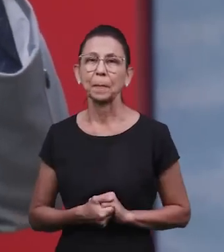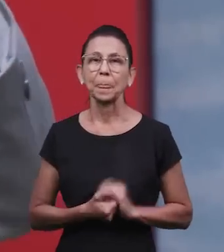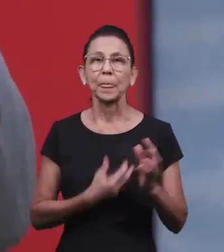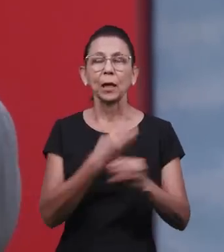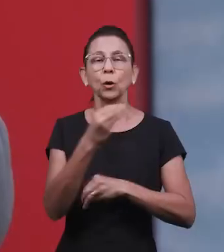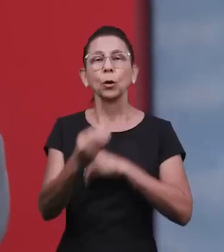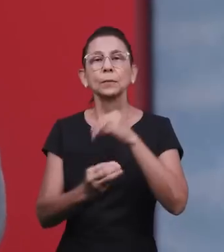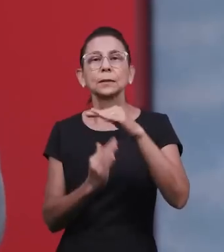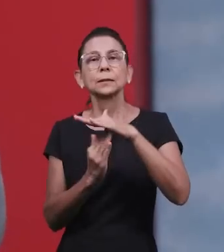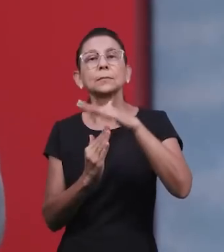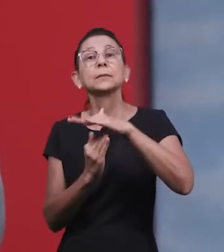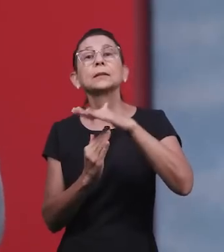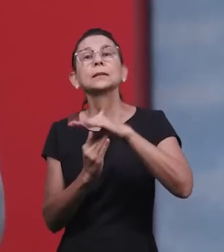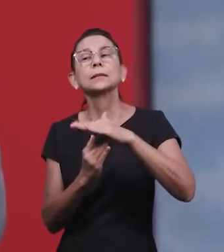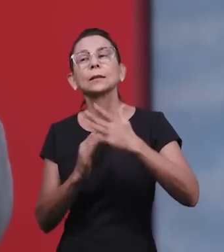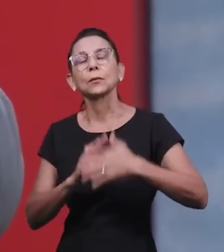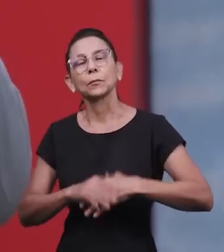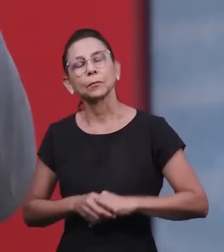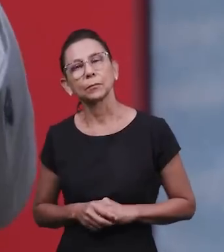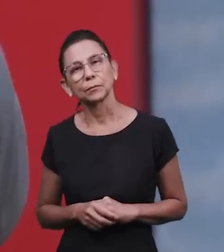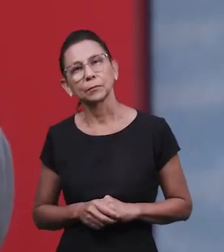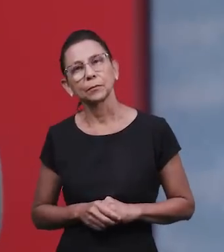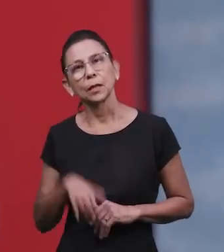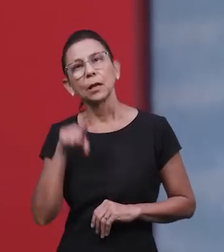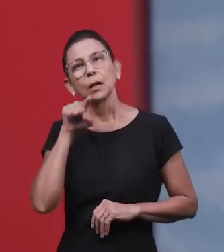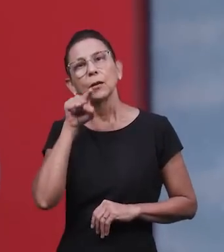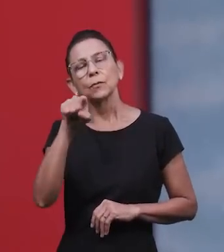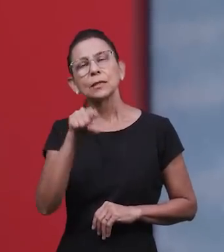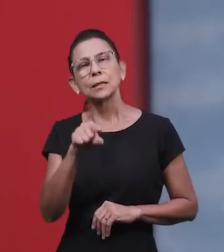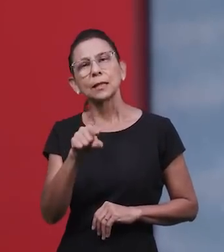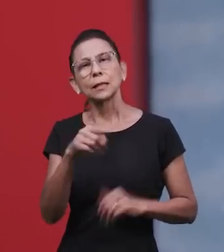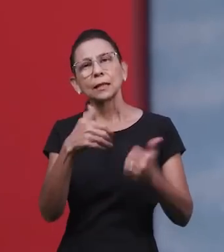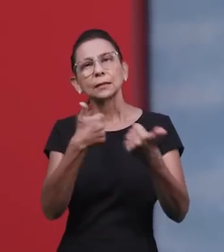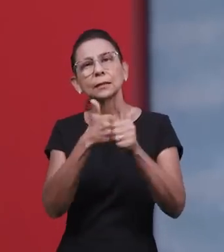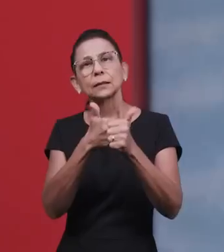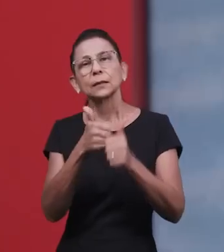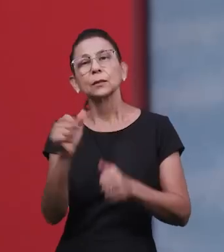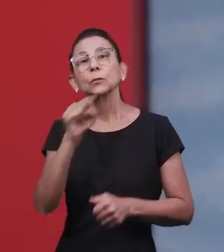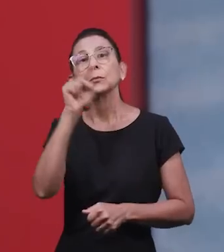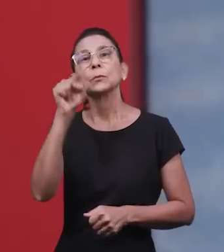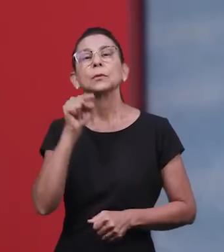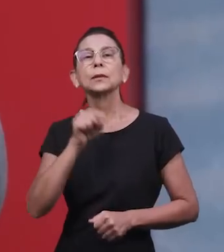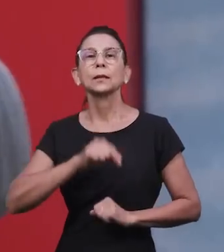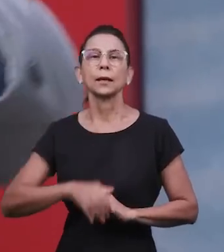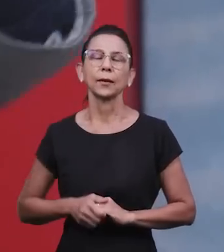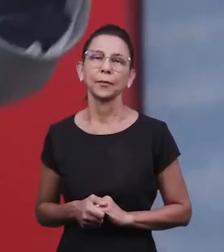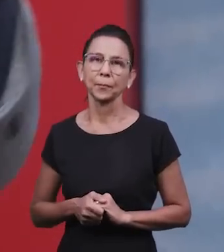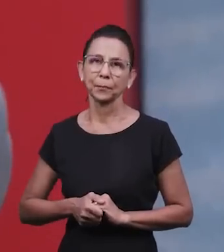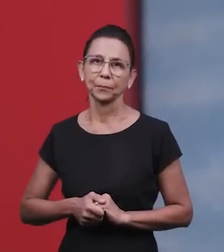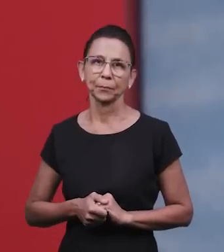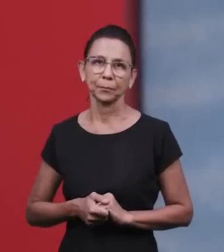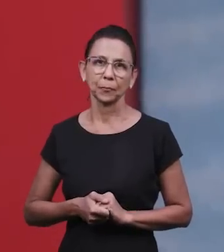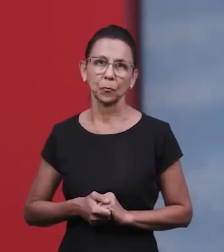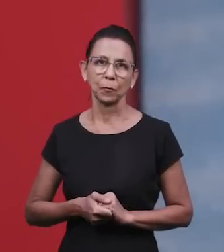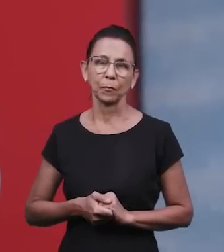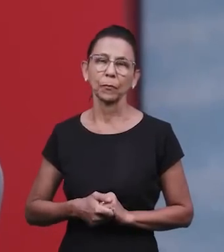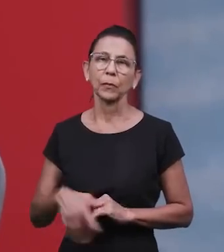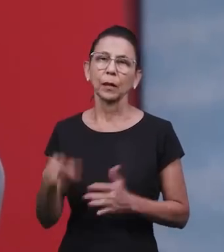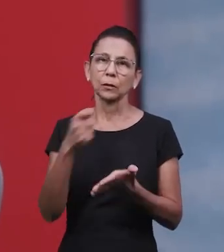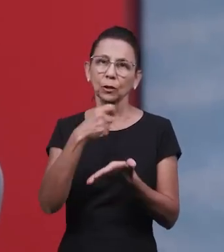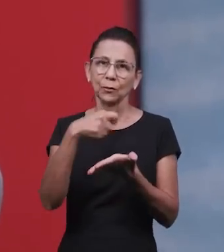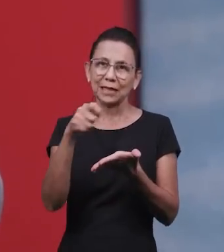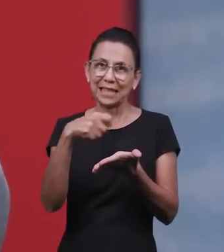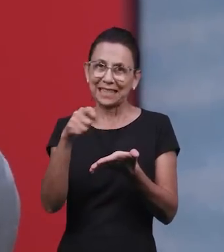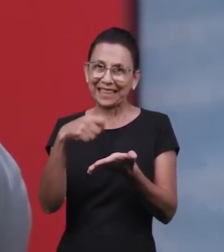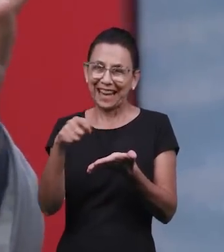uma limitação desse ciclo, do que você quer, responda o que você quer seguir e coloca do lado, escreve, pega um papel, ou pega o seu